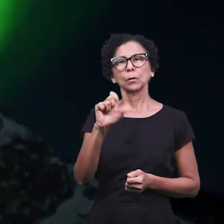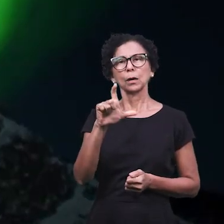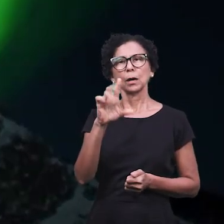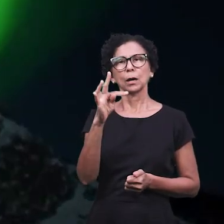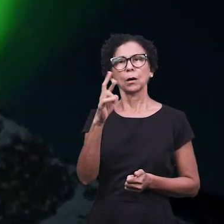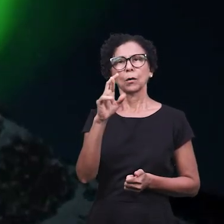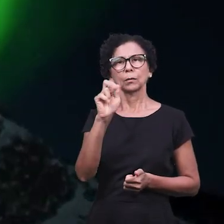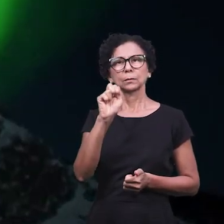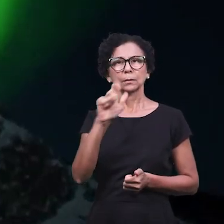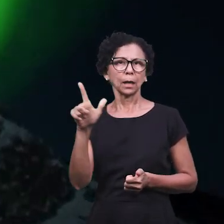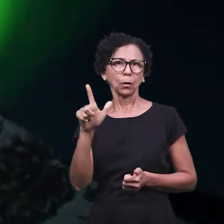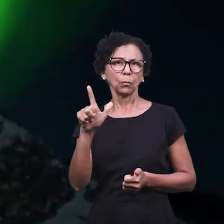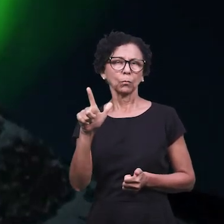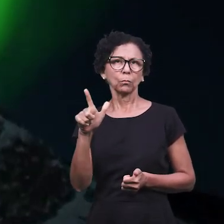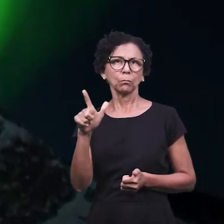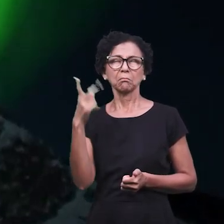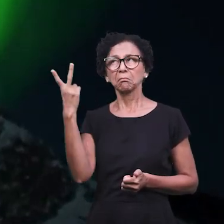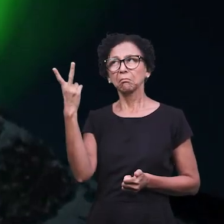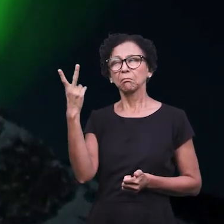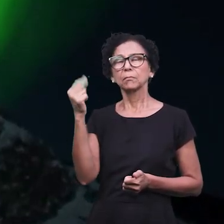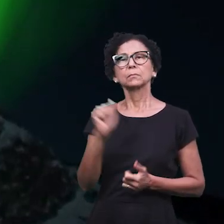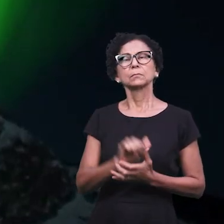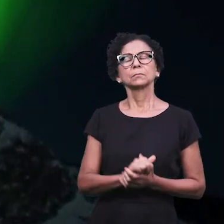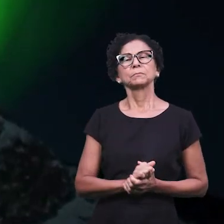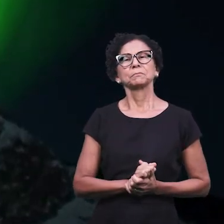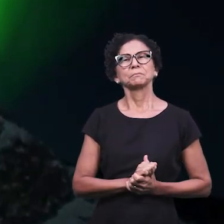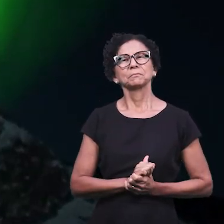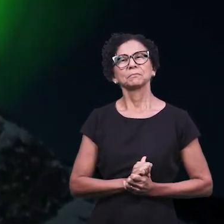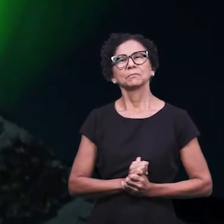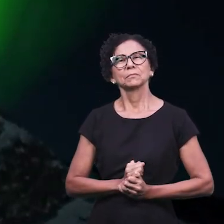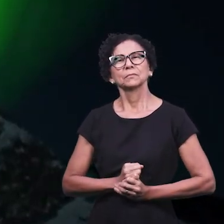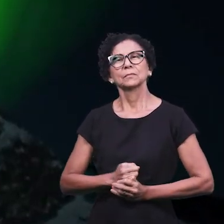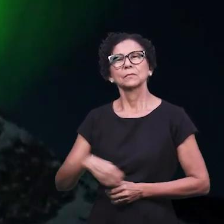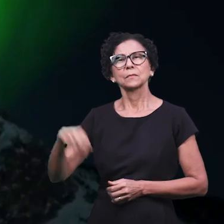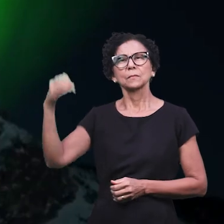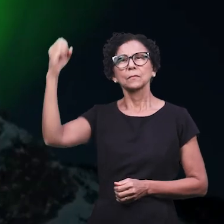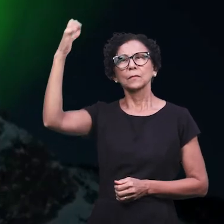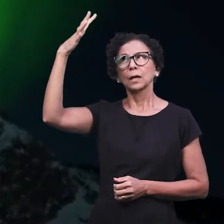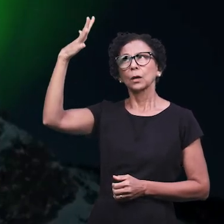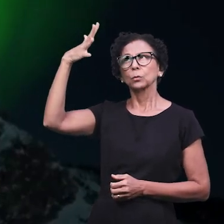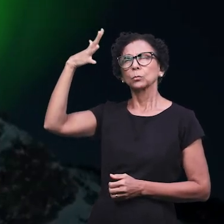visual. É luz que sai dos átomos e das moléculas que estão